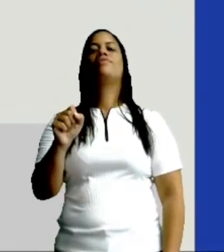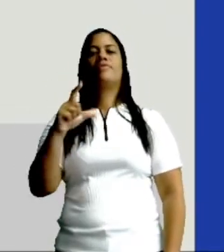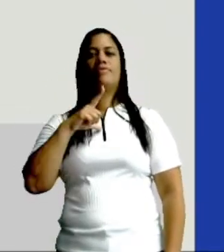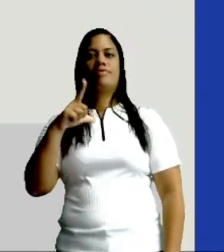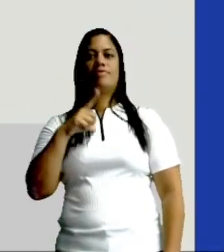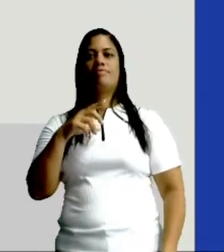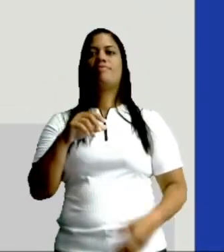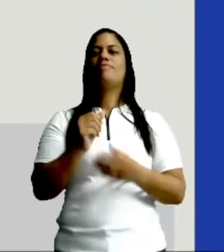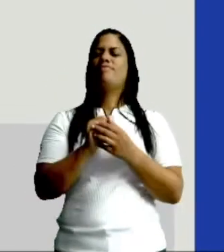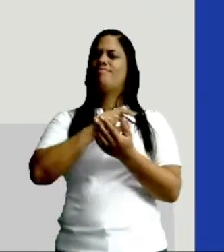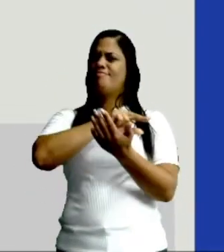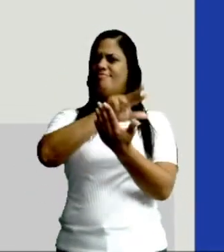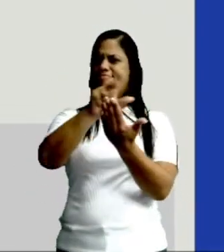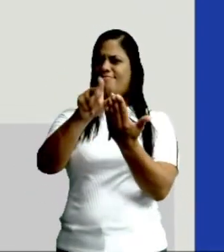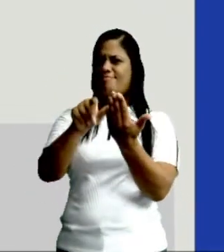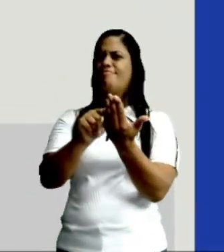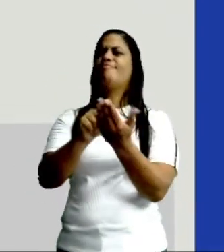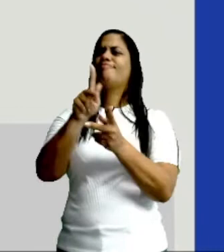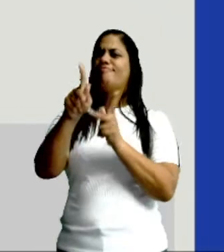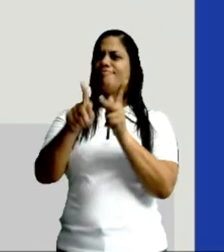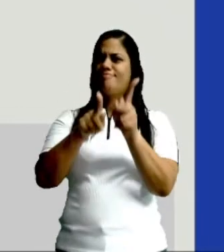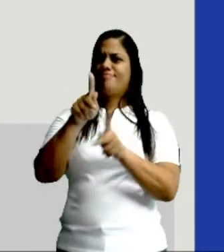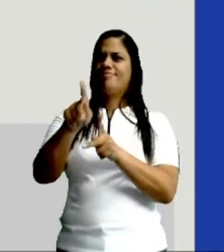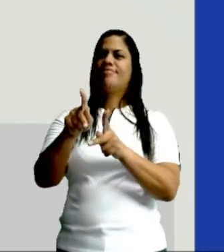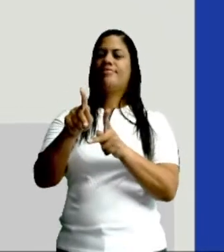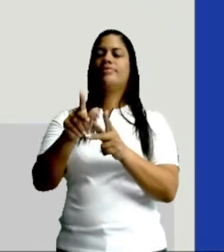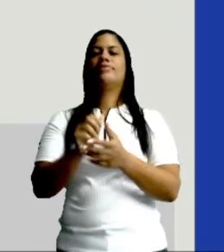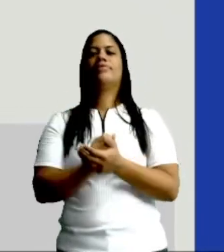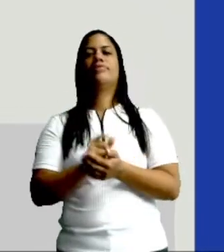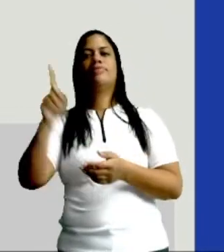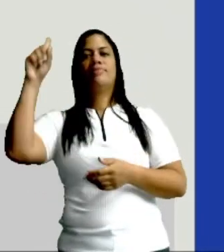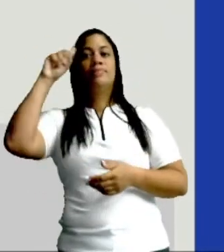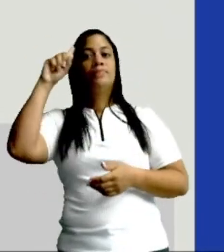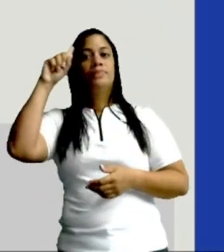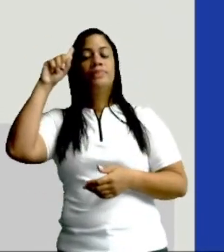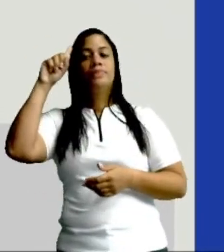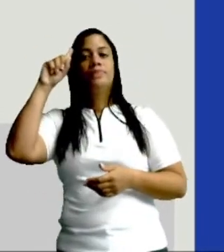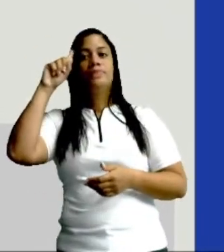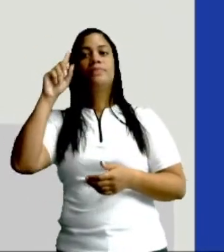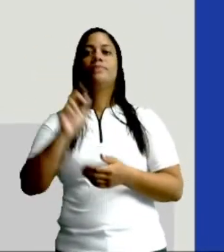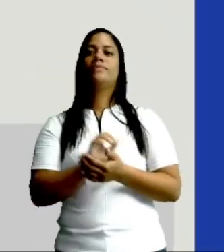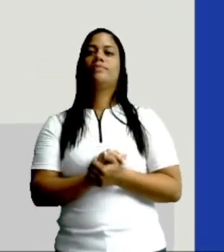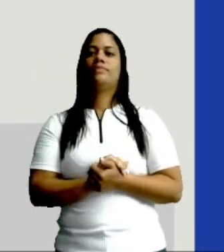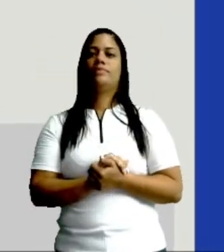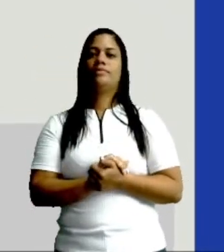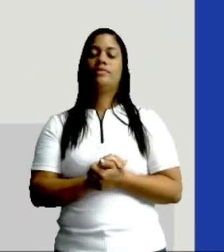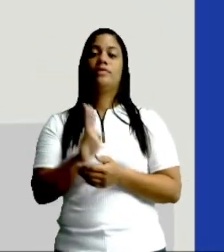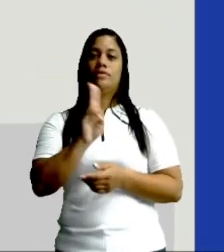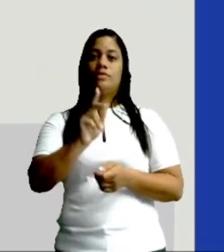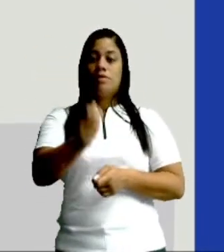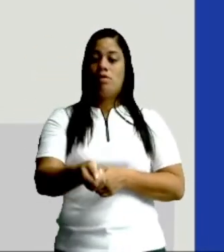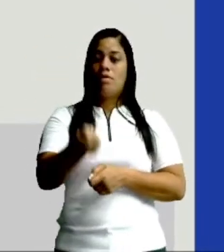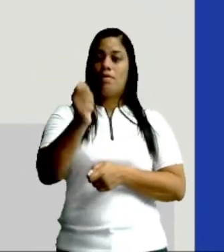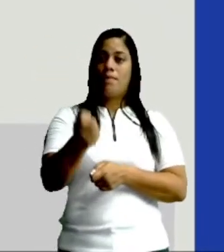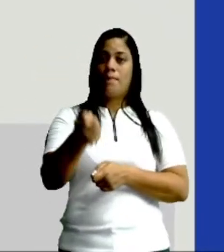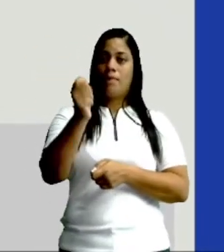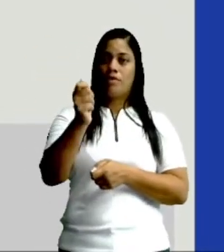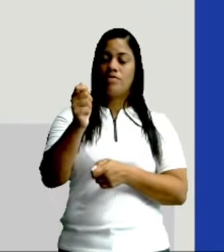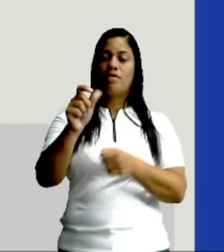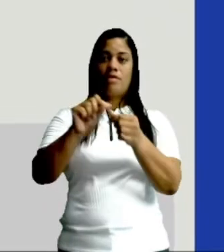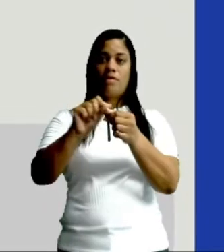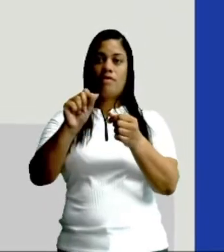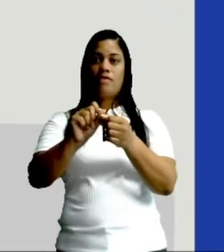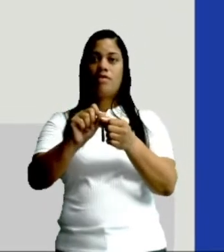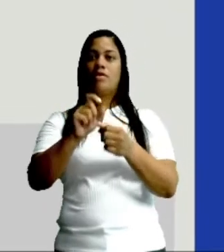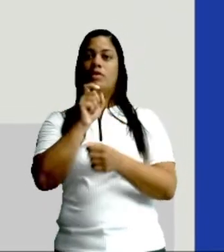os lapões e os samoides. Sua rotina diária consta da pesca, que é feita no